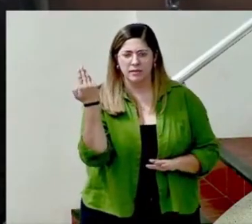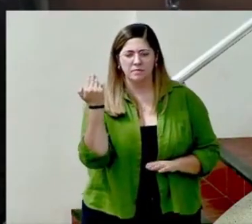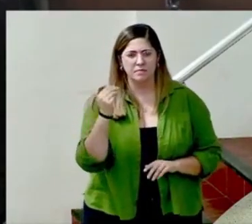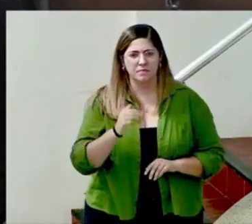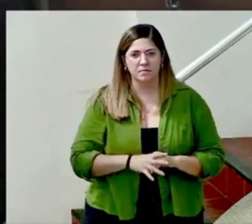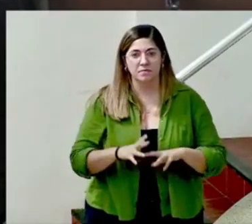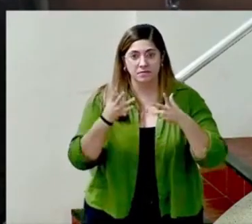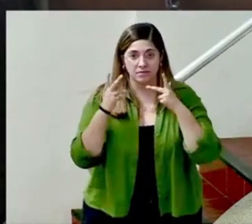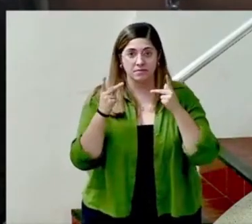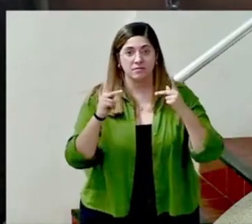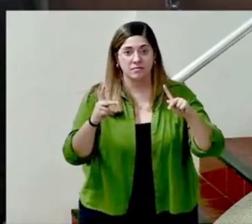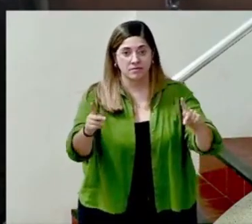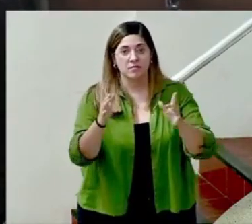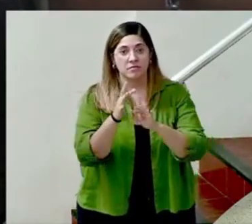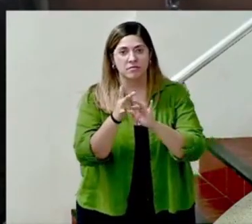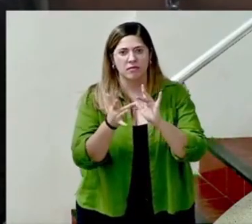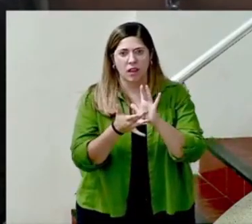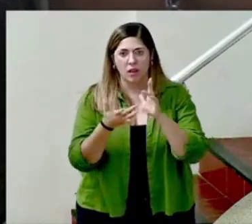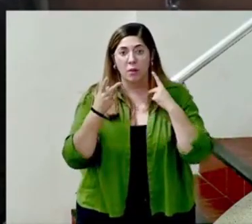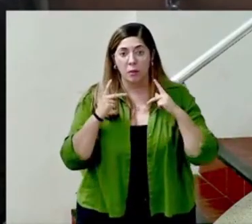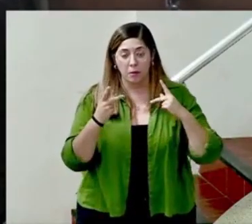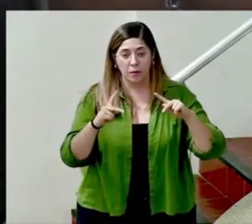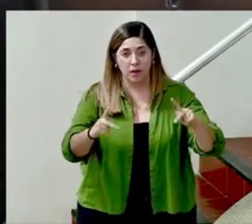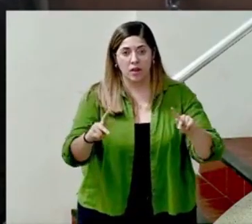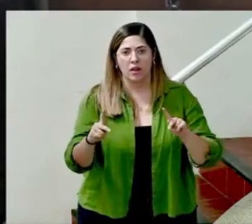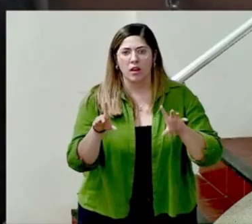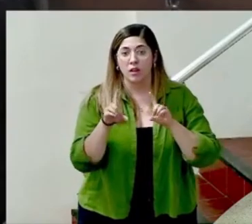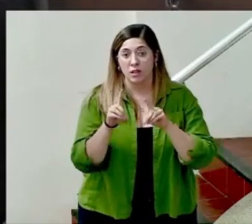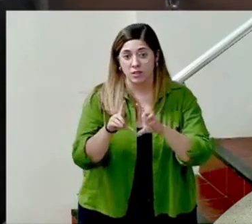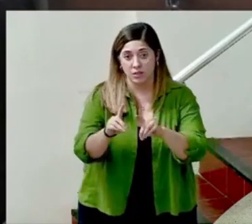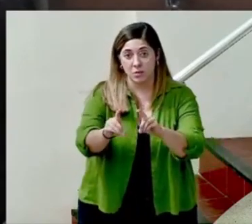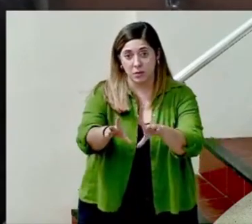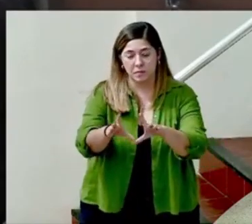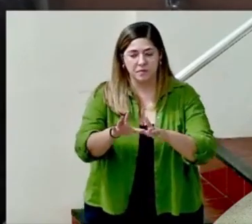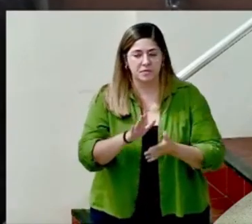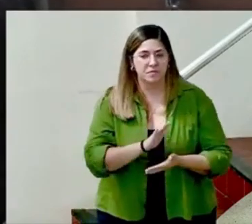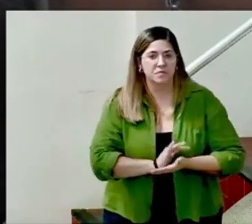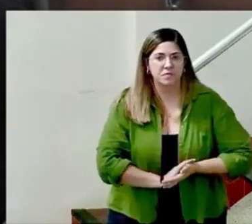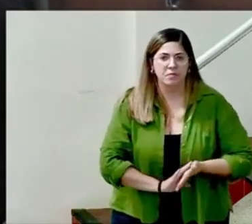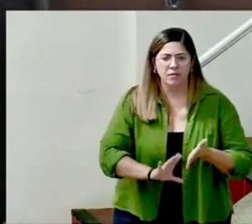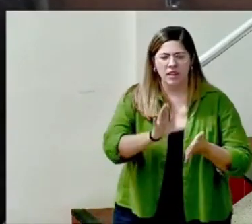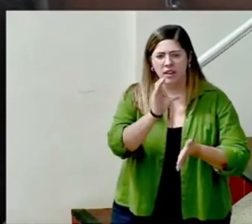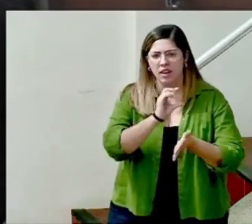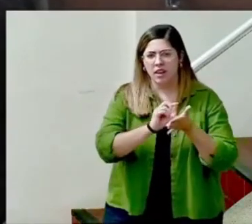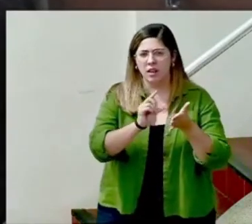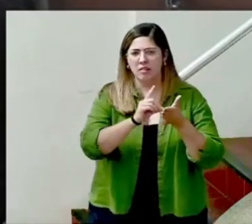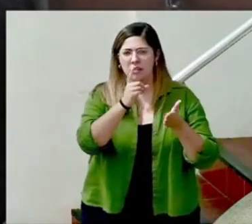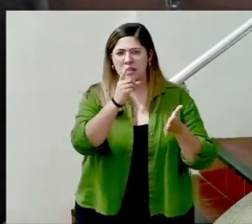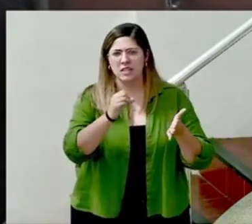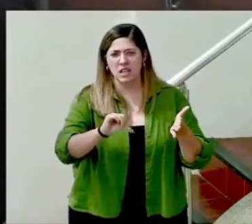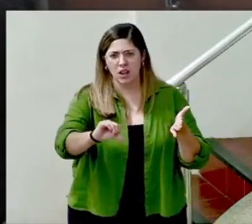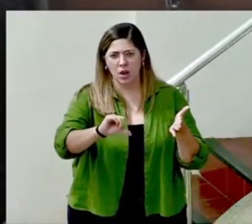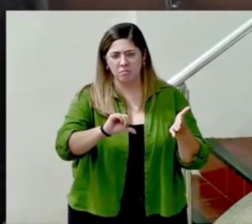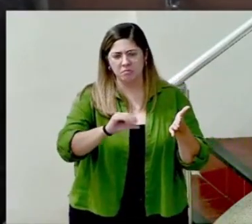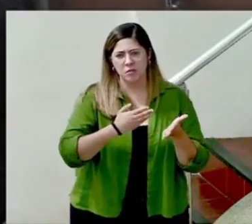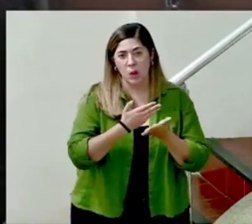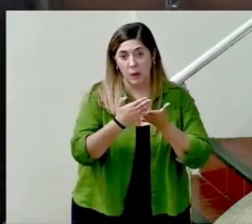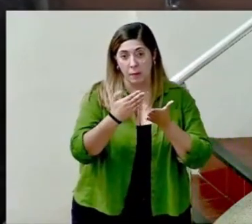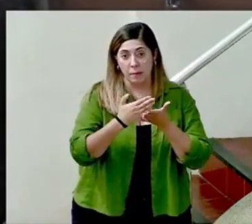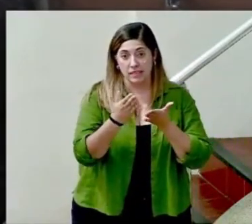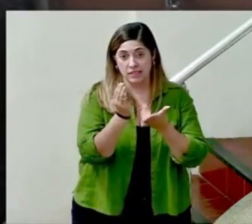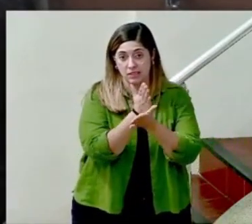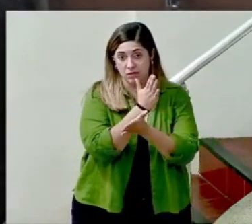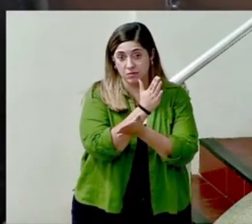seus discípulos. Nessa nova sessão que se inicia no versículo 19, capítulo 6, Cristo